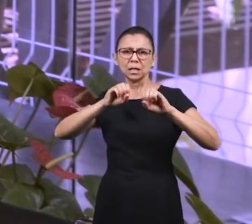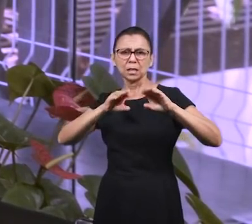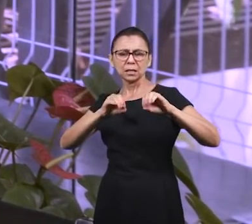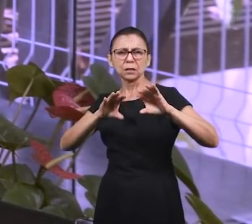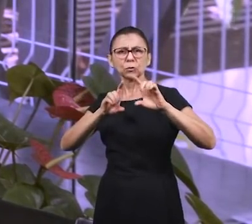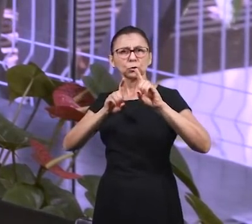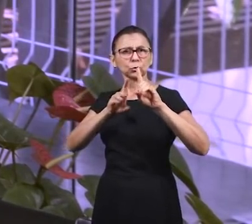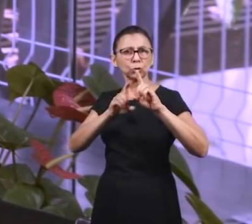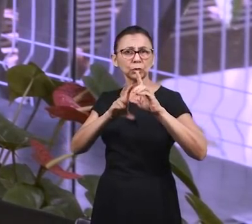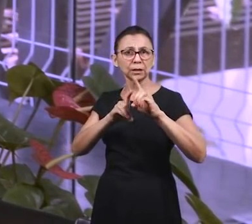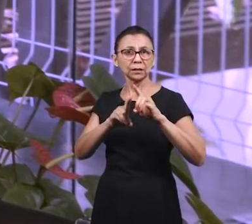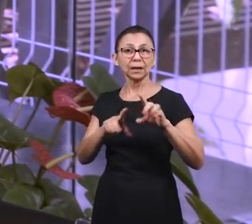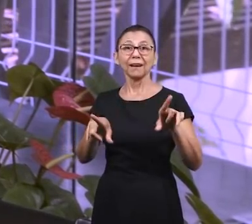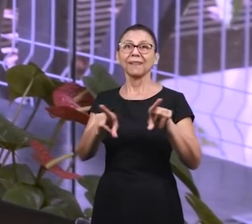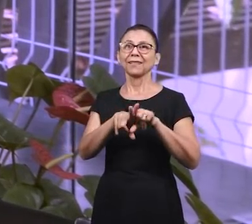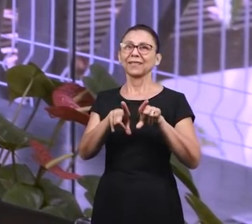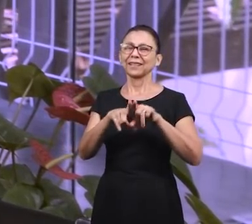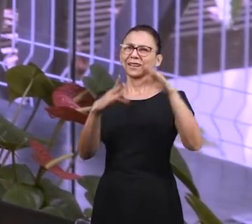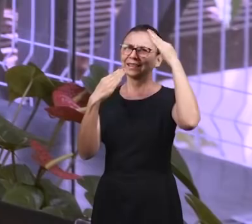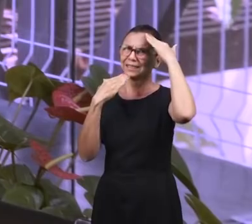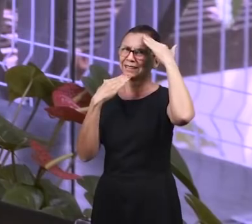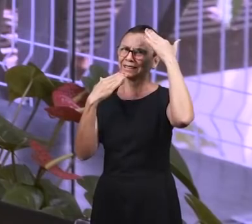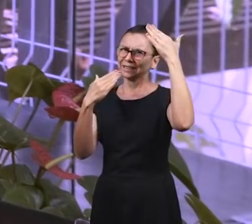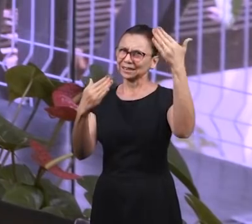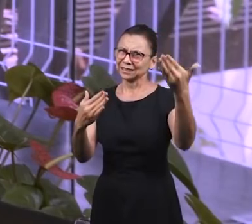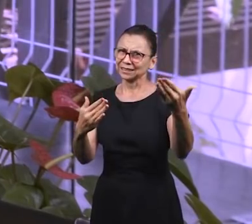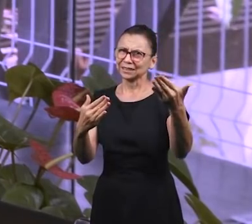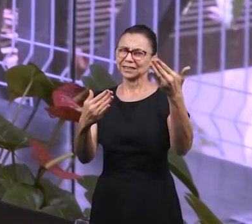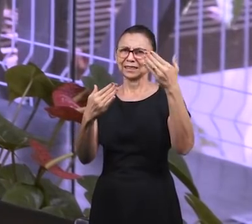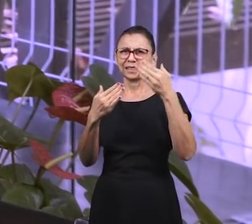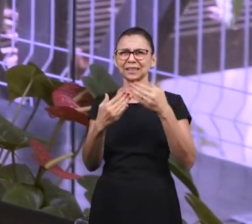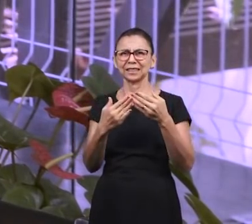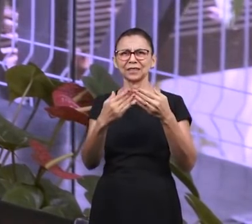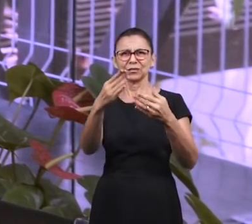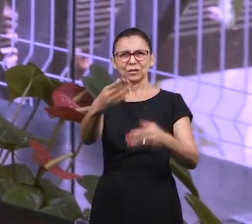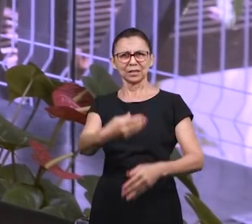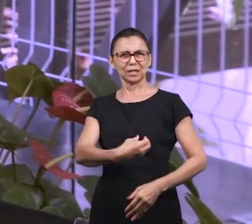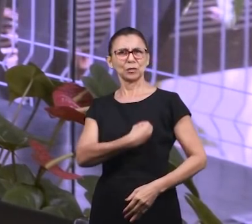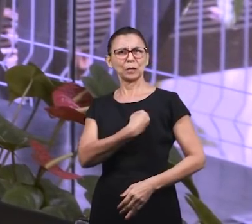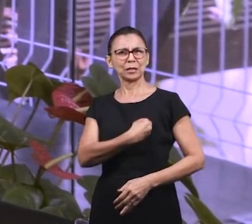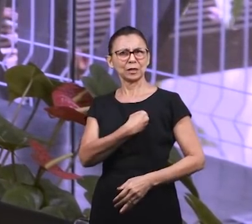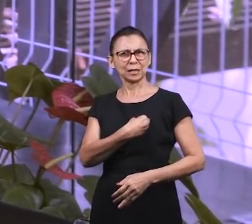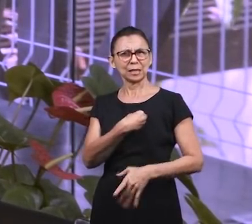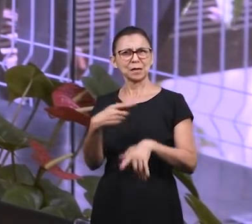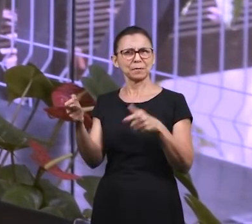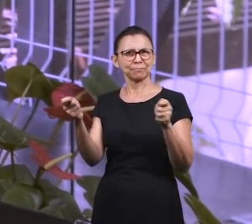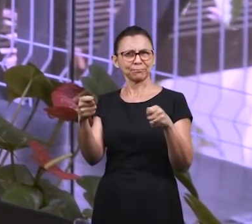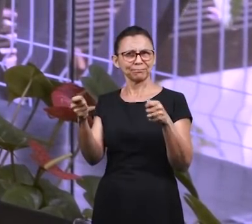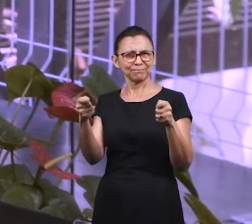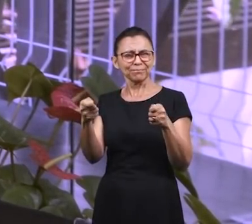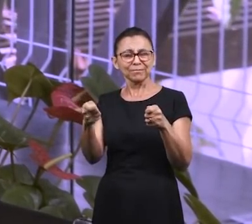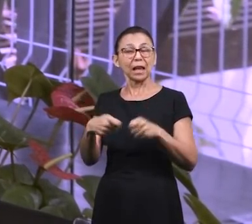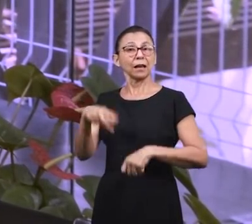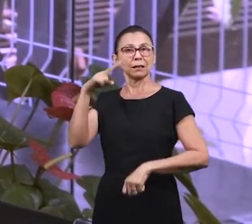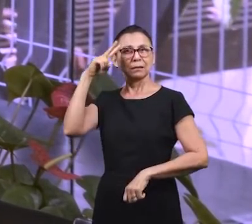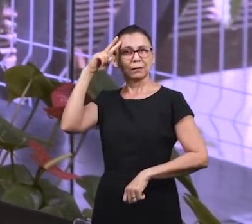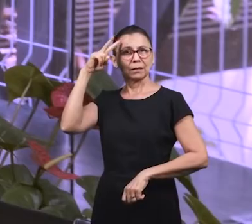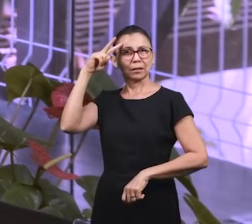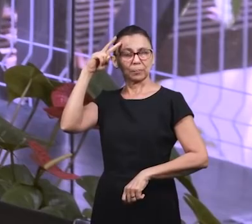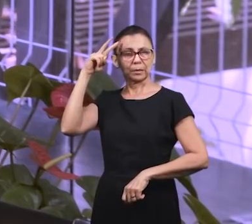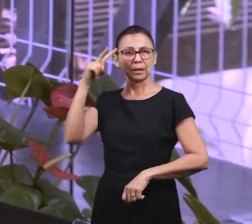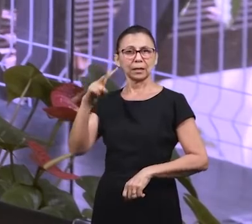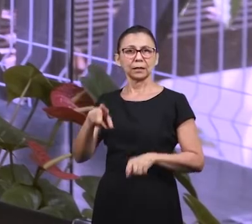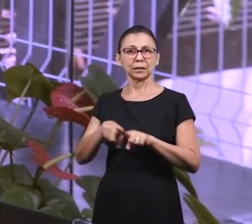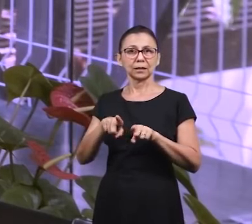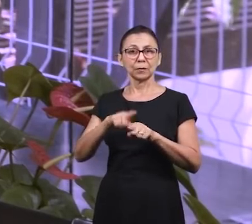doutrina. E eu quero agradecer agora a todos aqueles que estão sempre conosco pela sua audiência. Quero lembrar que o nosso programa está